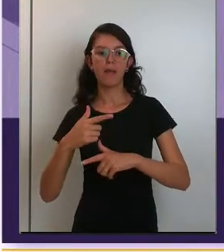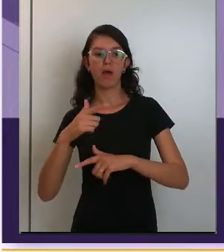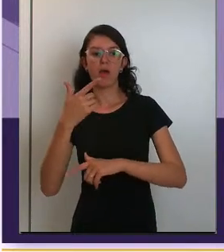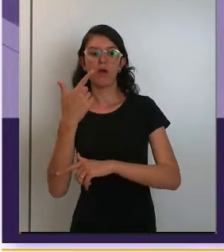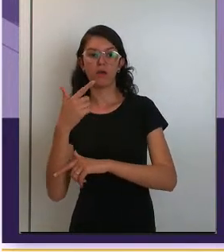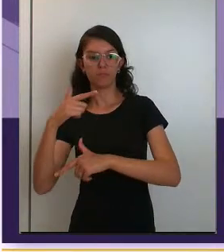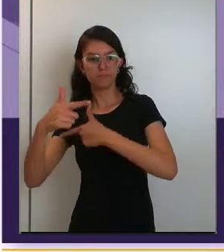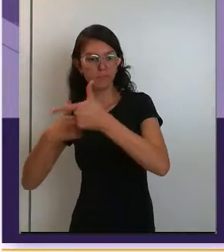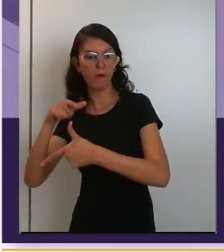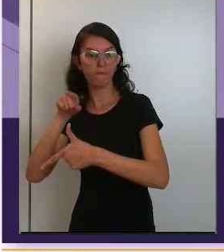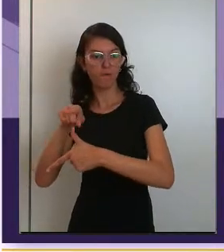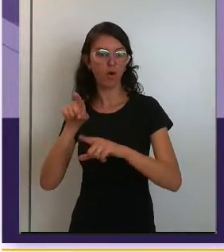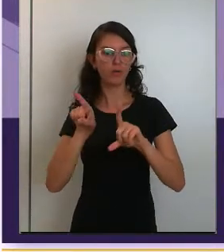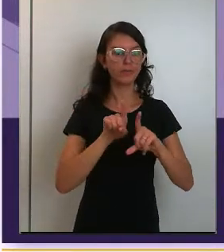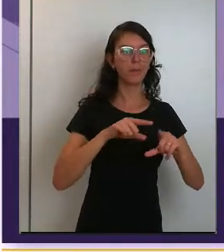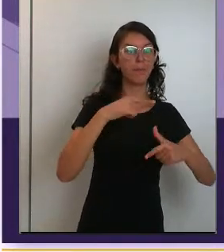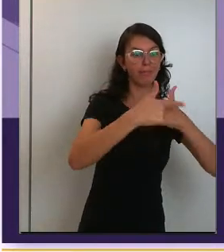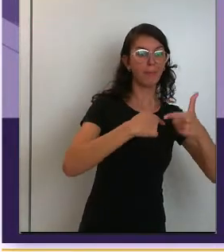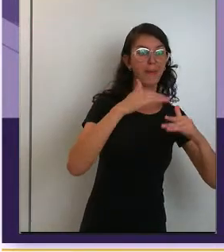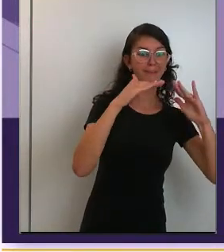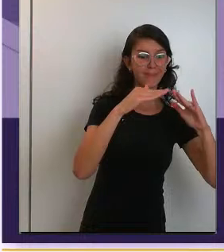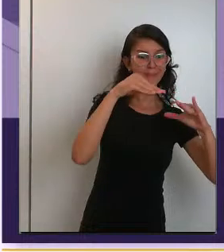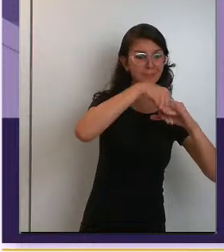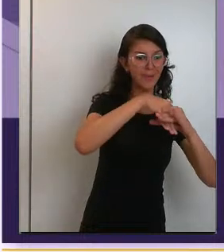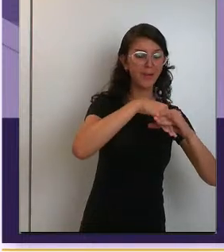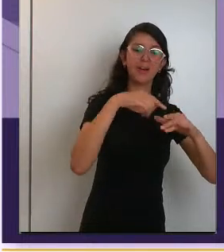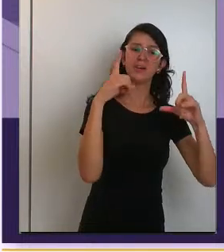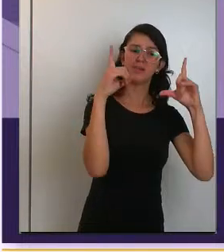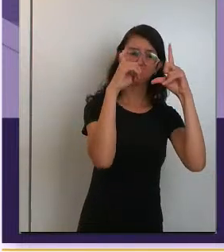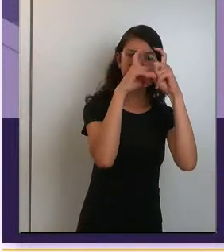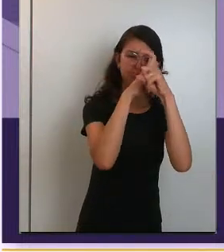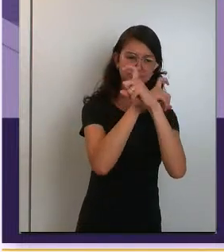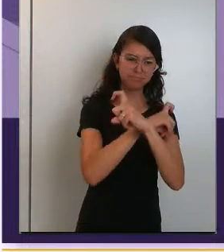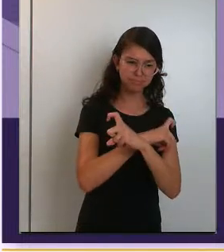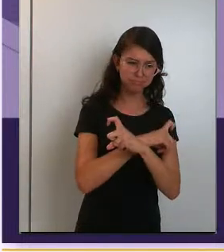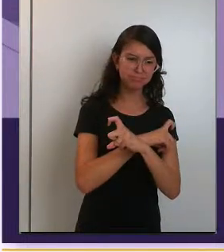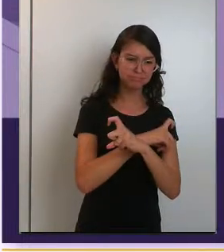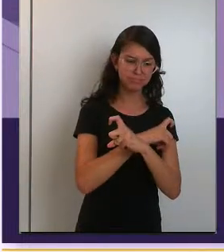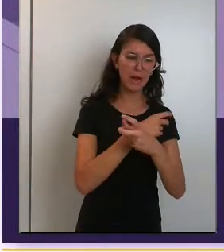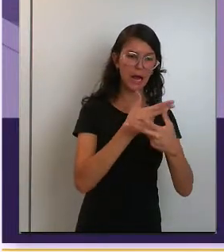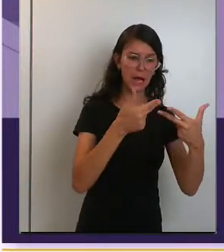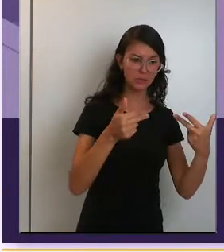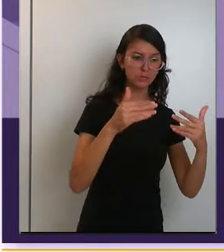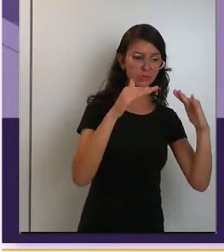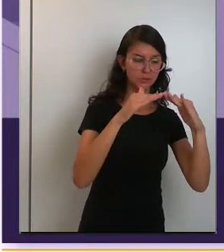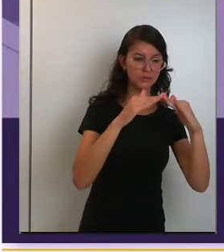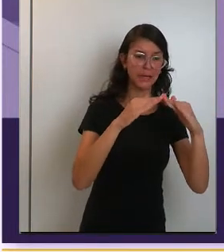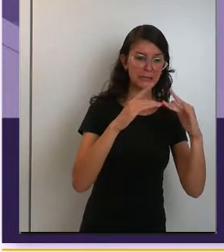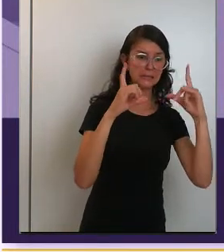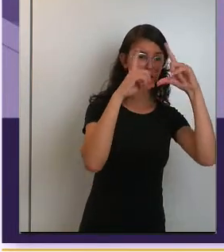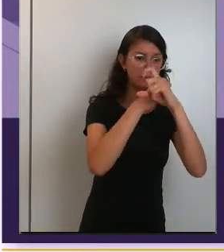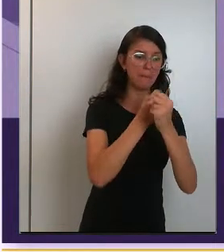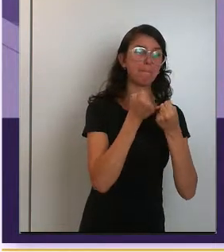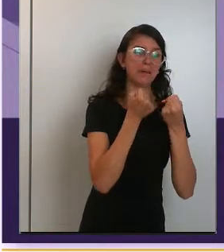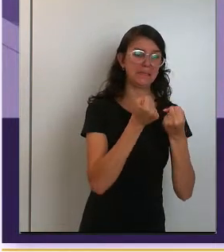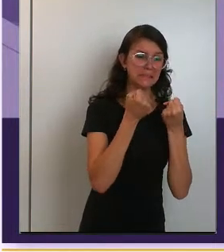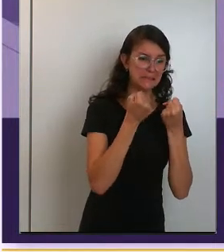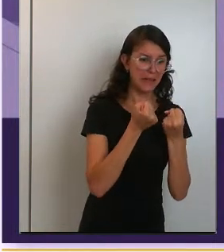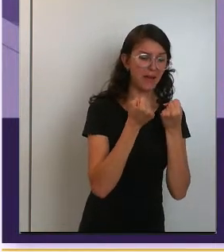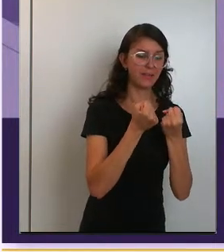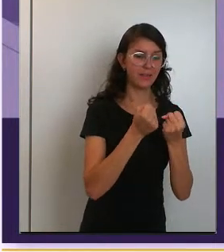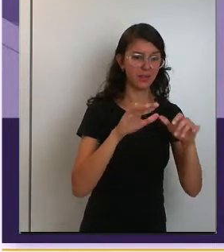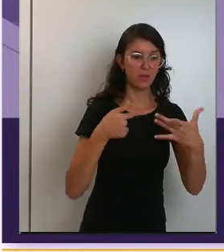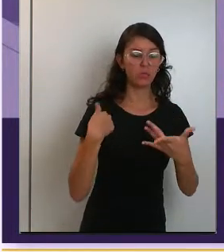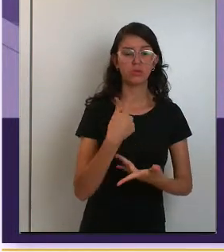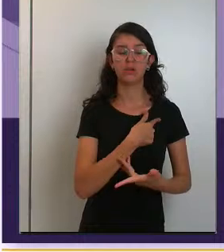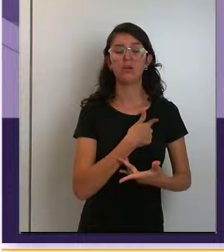iniciar uma nova jornada dentro de casa. As atividades domésticas são pesadas e são, sim, um trabalho. A dupla jornada, ela toma a nossa